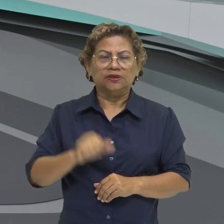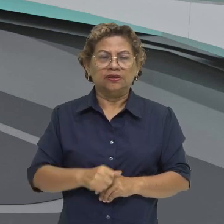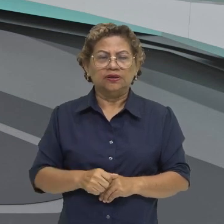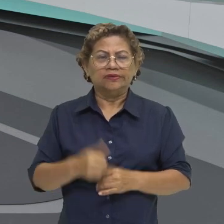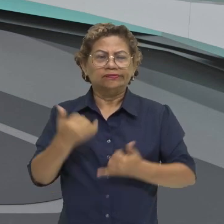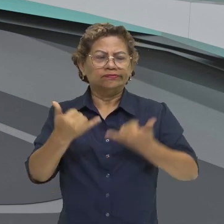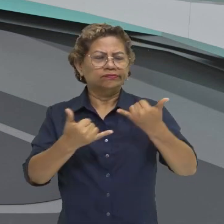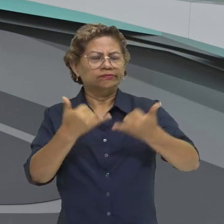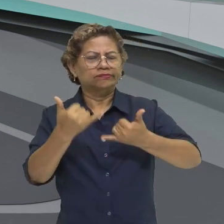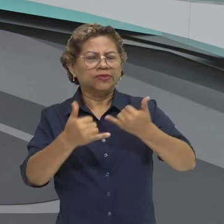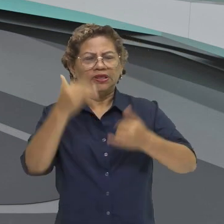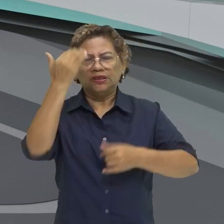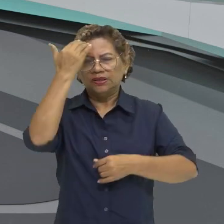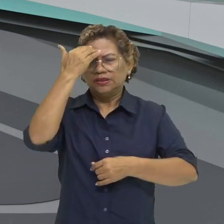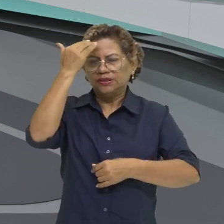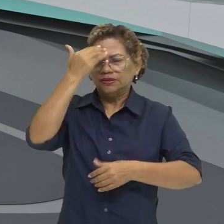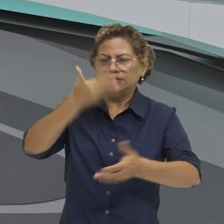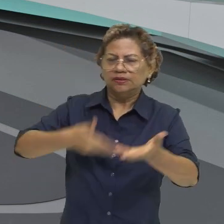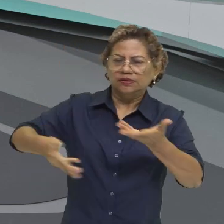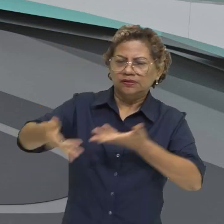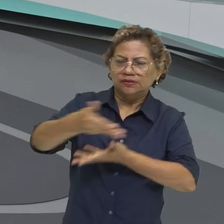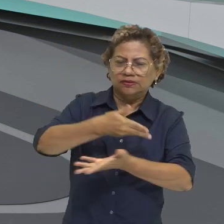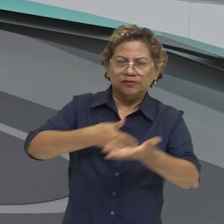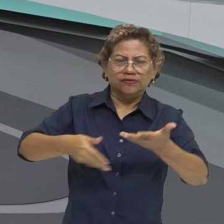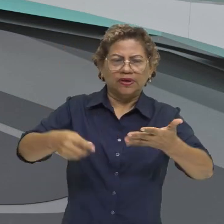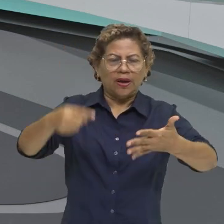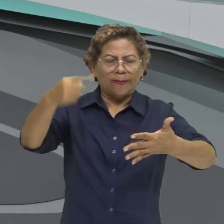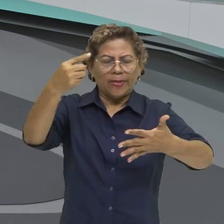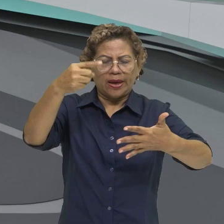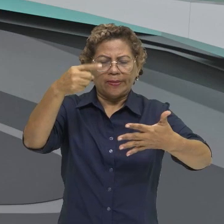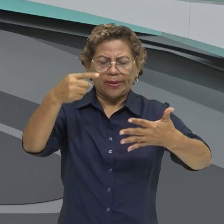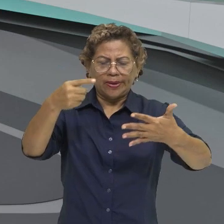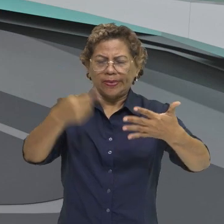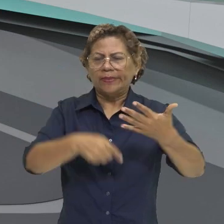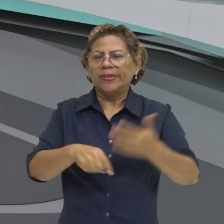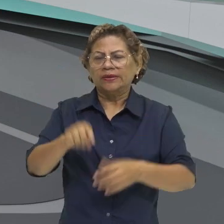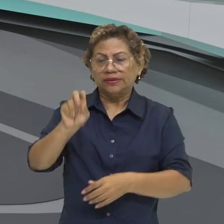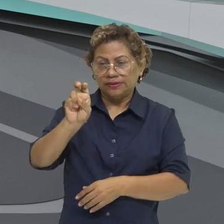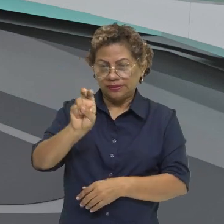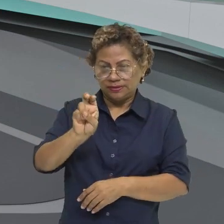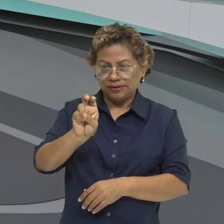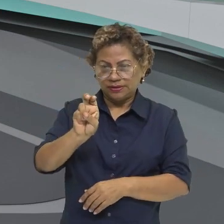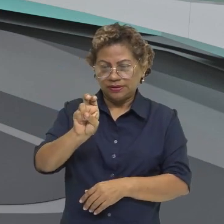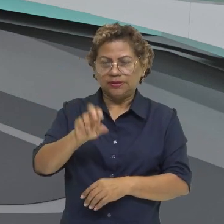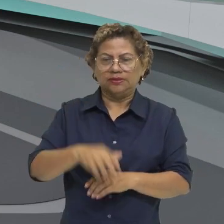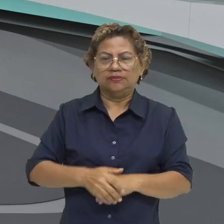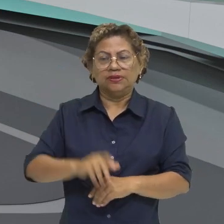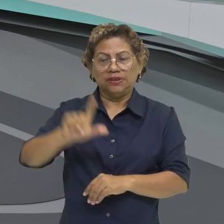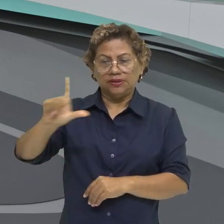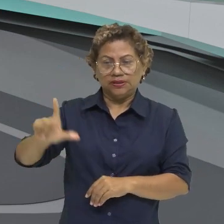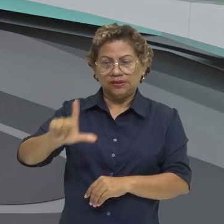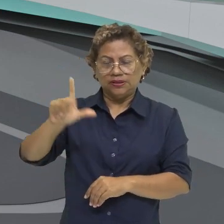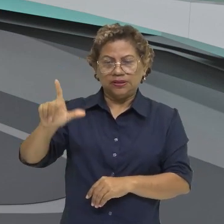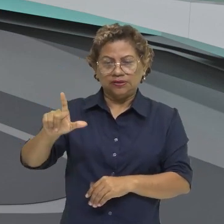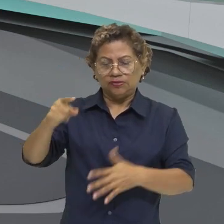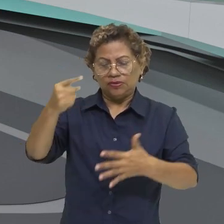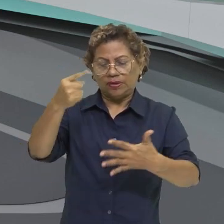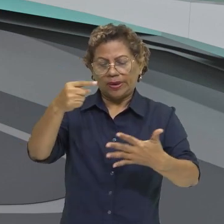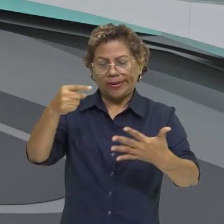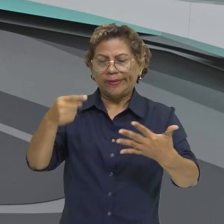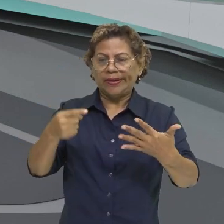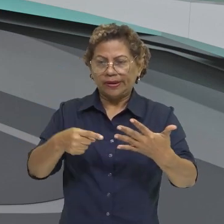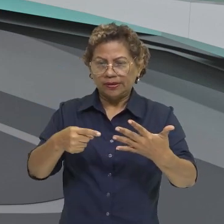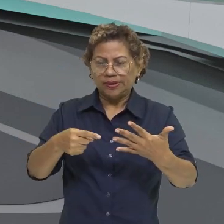relaxar, de envolver. Então, você percebeu que a literatura tem 5 funções, ou seja, a literatura, ela tem finalidades,